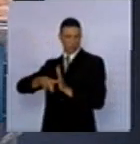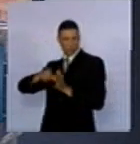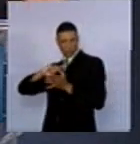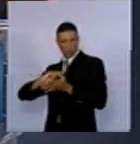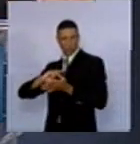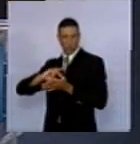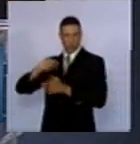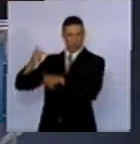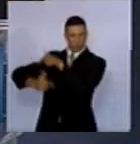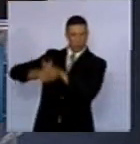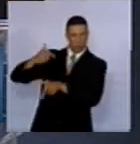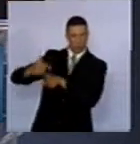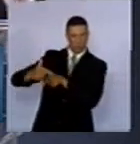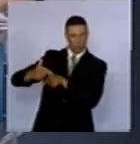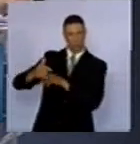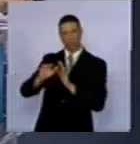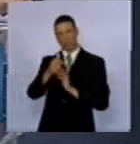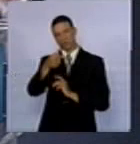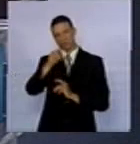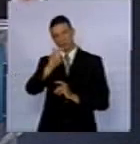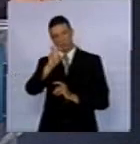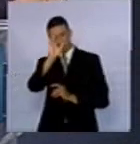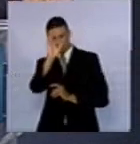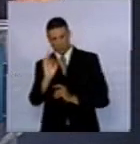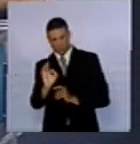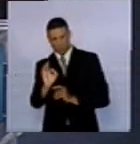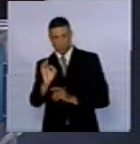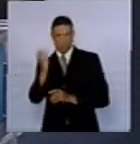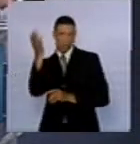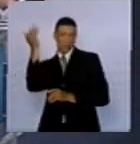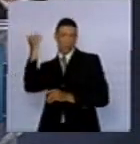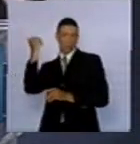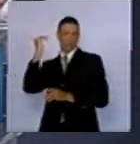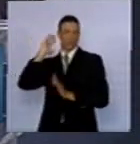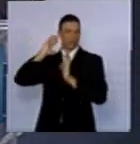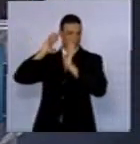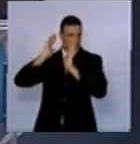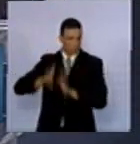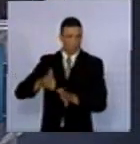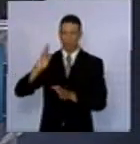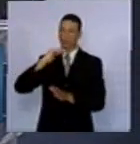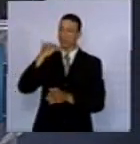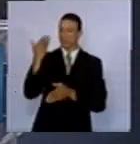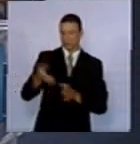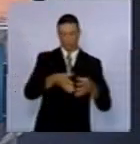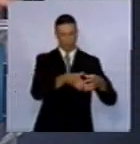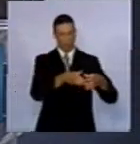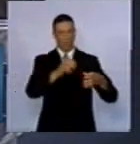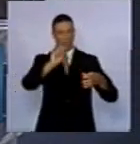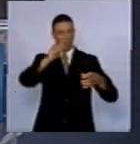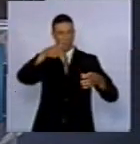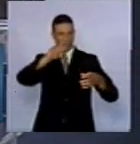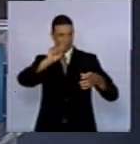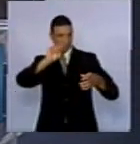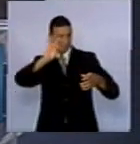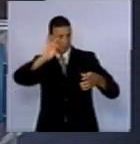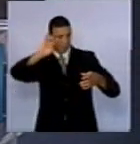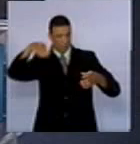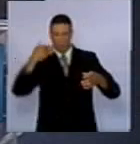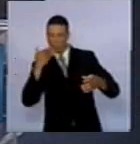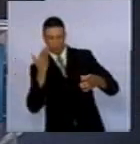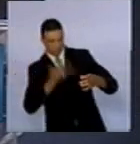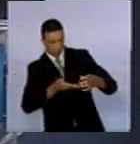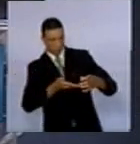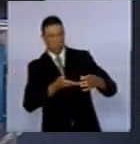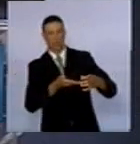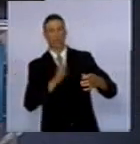foram já estão 75% das outorgas existentes já foram solicitadas na Anatel para adaptar nós temos os números aí